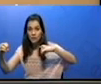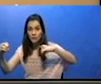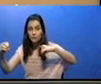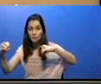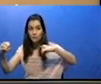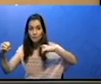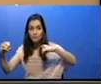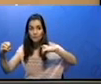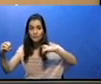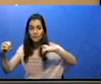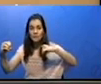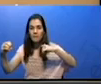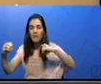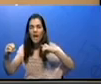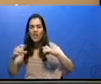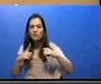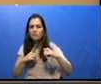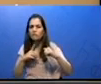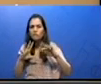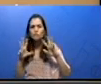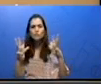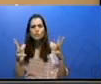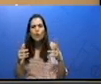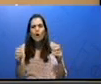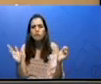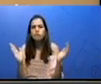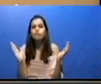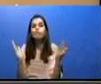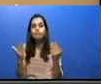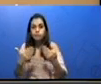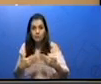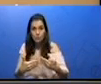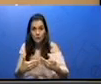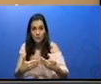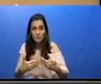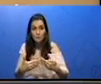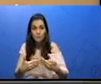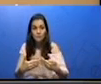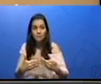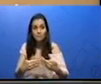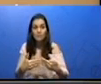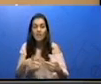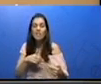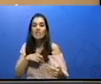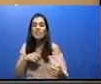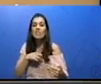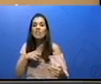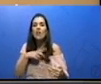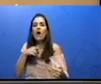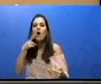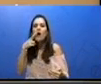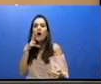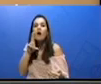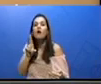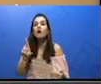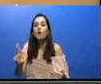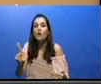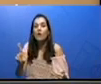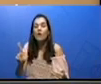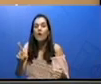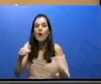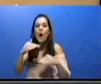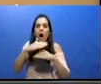um sistema fechado, né, que todo experimento é feito num sistema fechado, ele obteve como resultado o